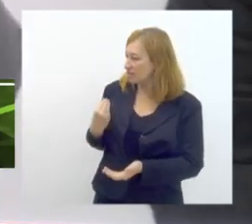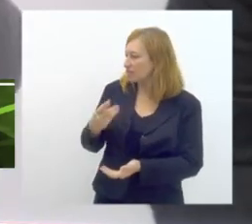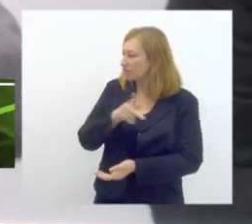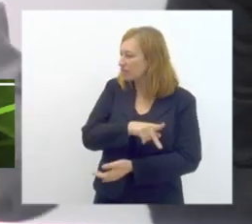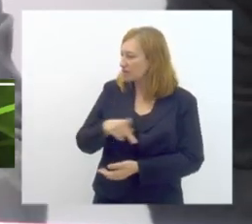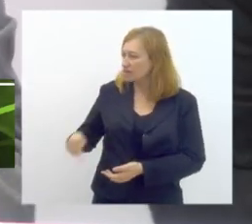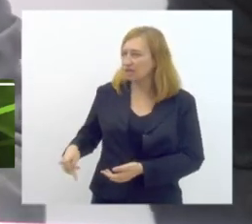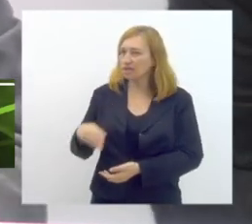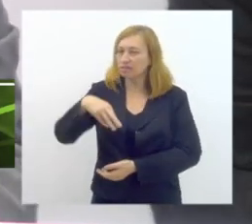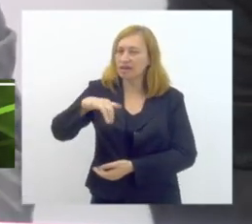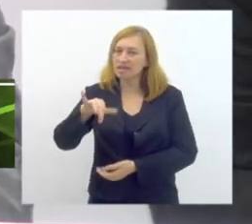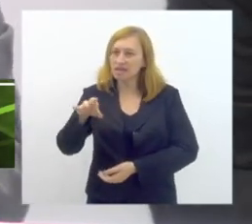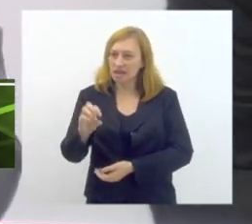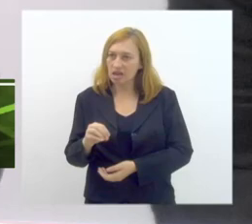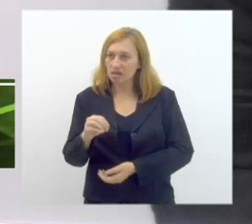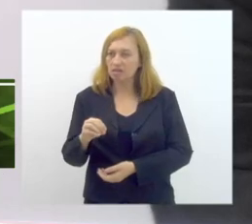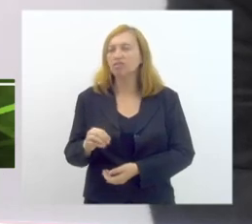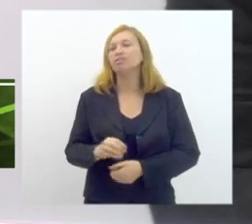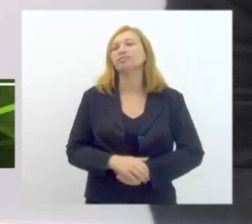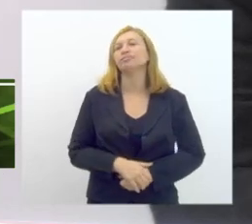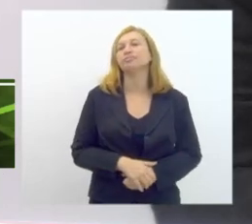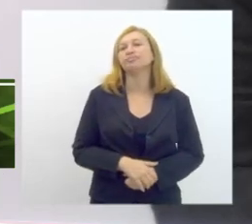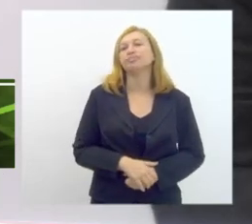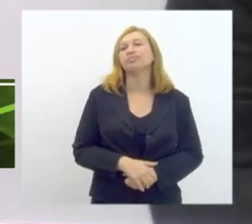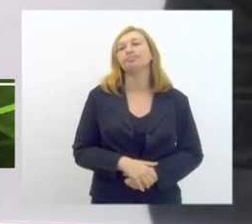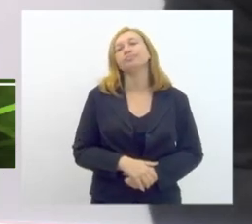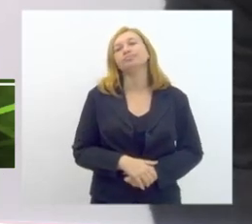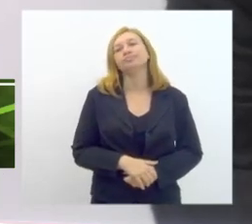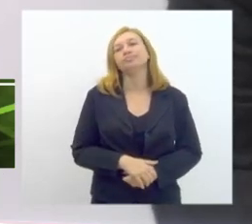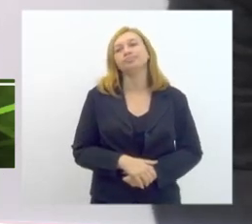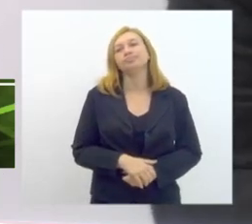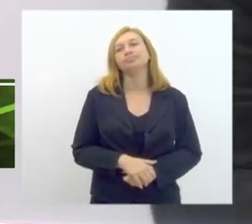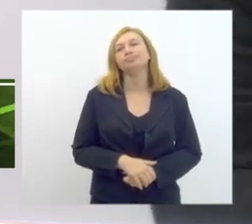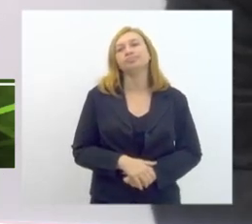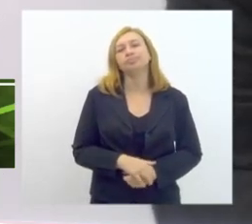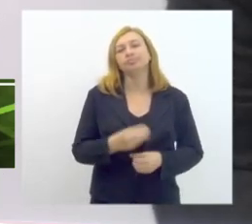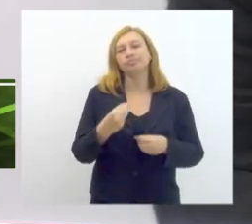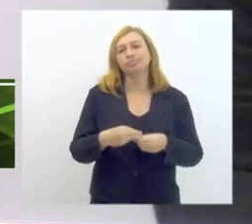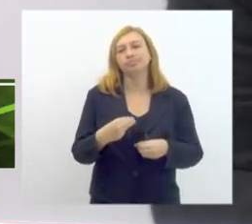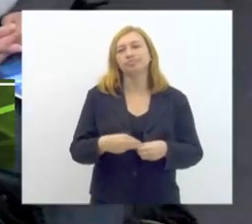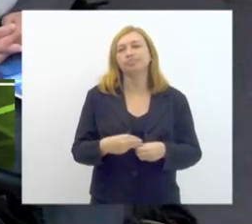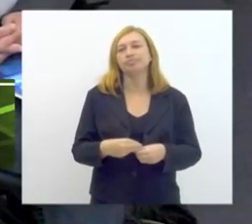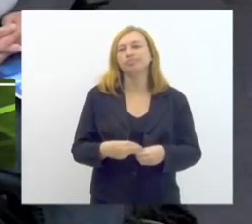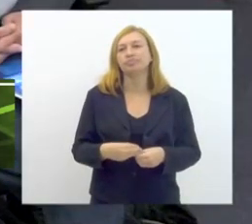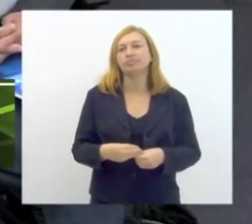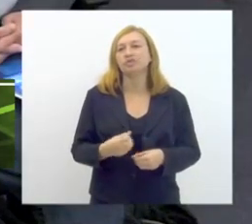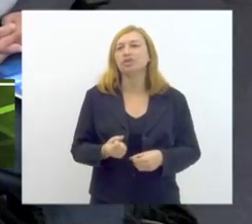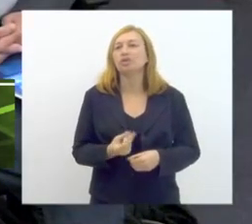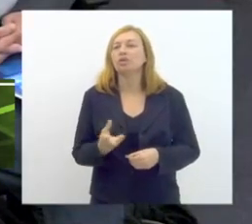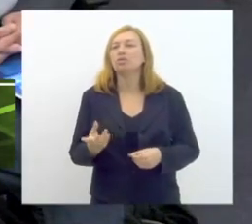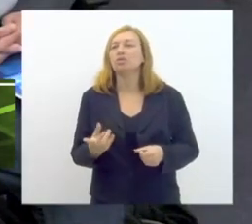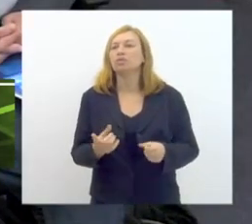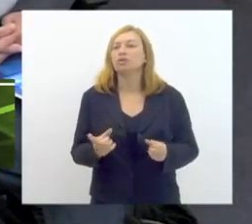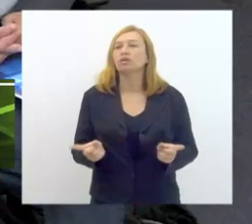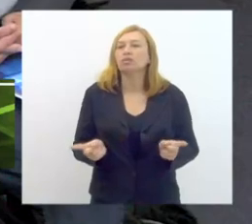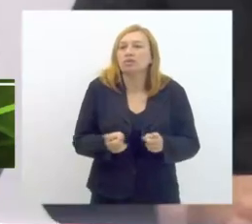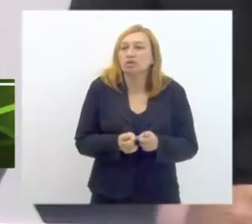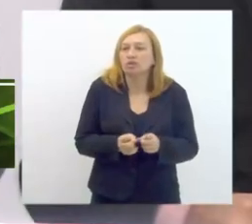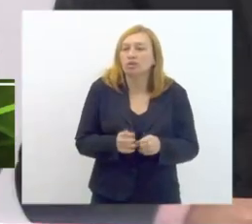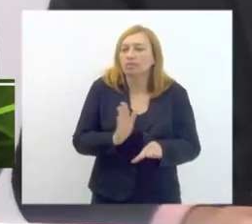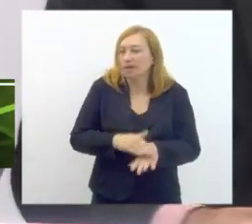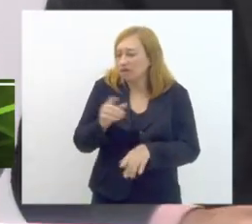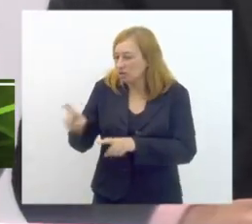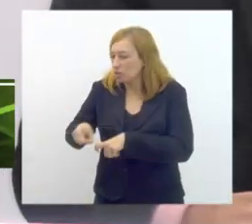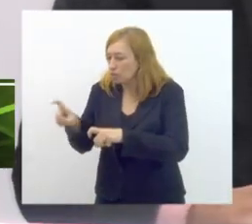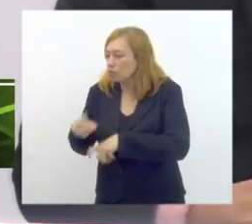Emater, Marcelo Costa, se faz aqui presente. O município, quanto menor e mais rural,